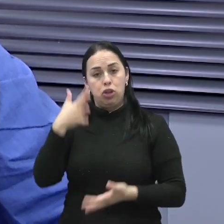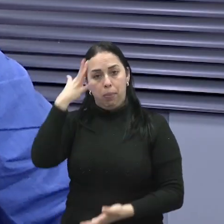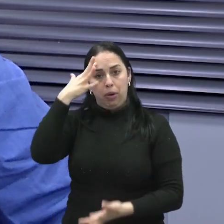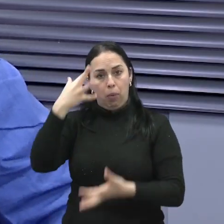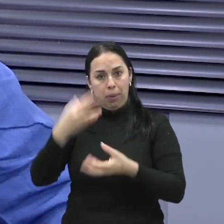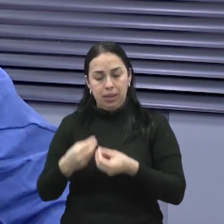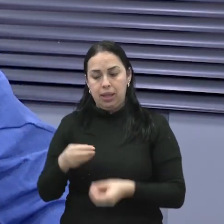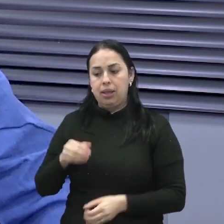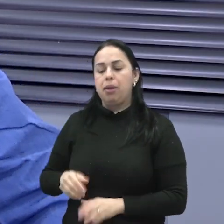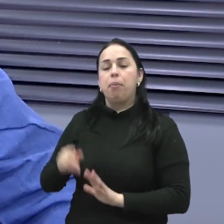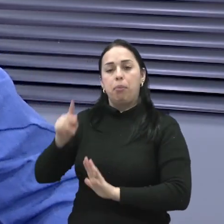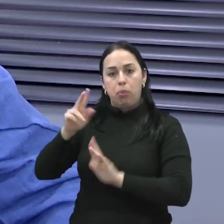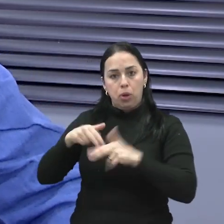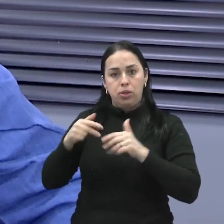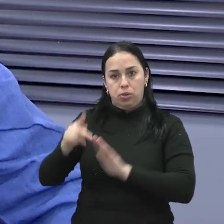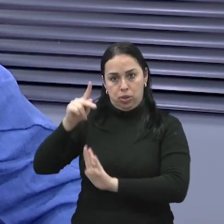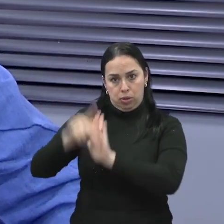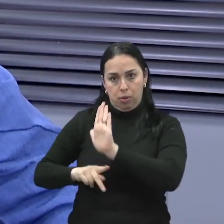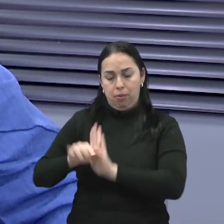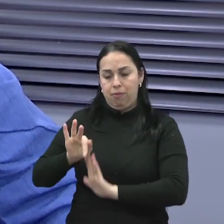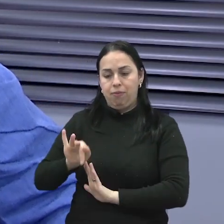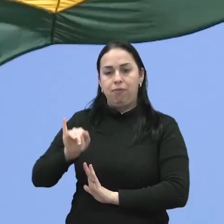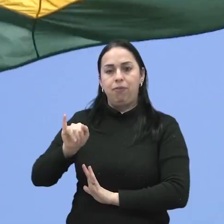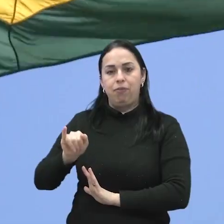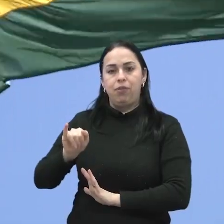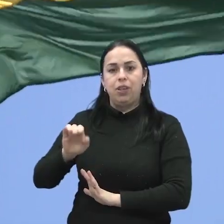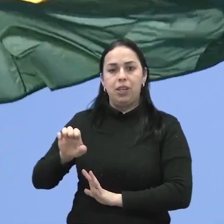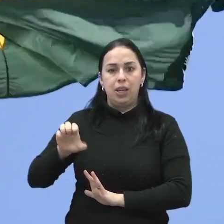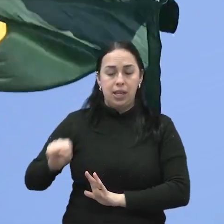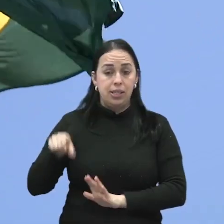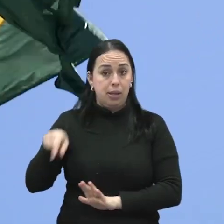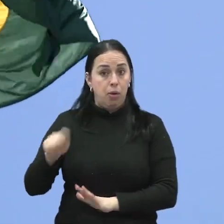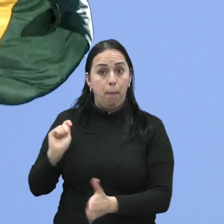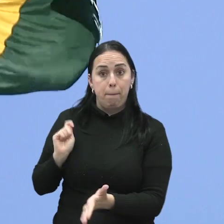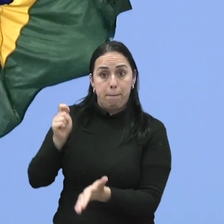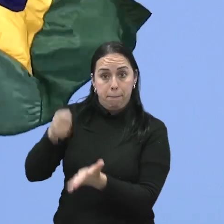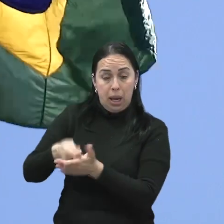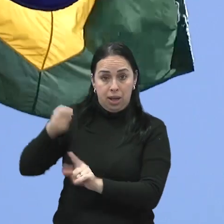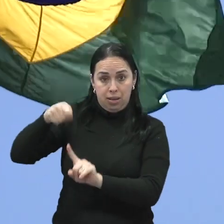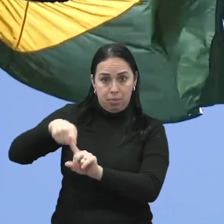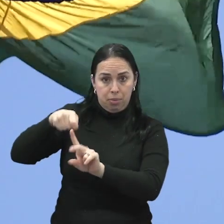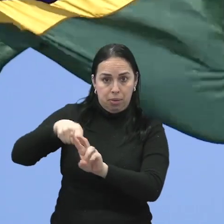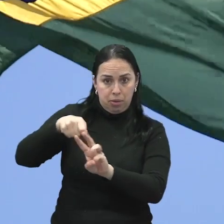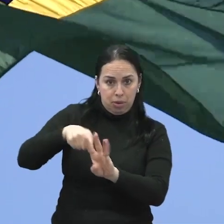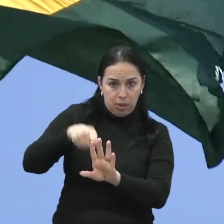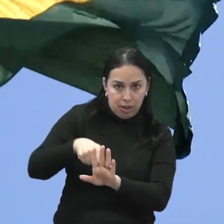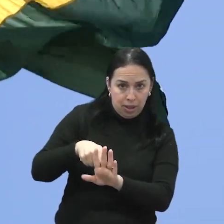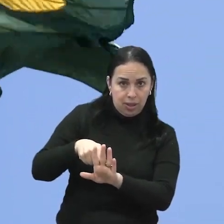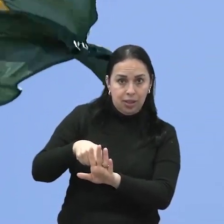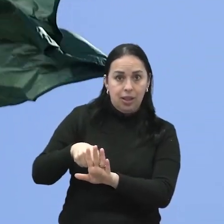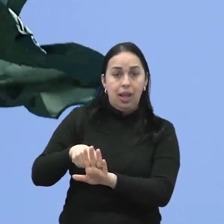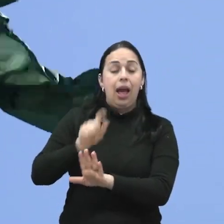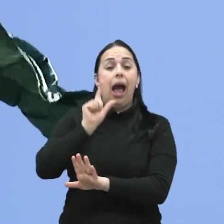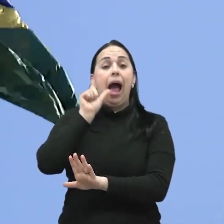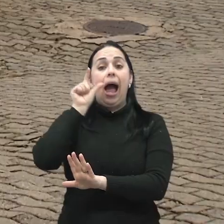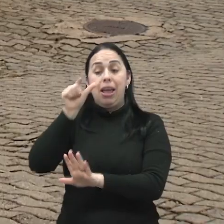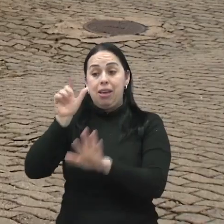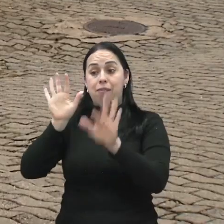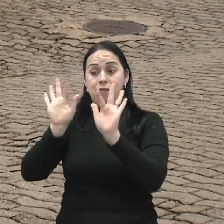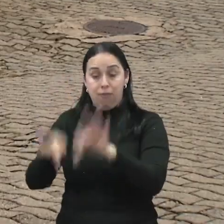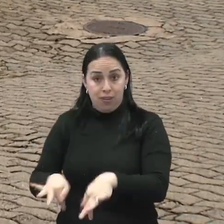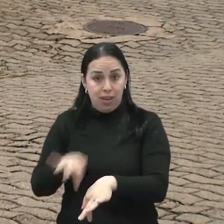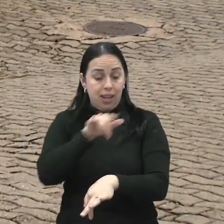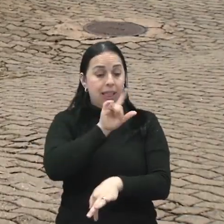para a gente entender o cenário. Então a gente está falando desse público. O governo paga as mensalidades do estudante durante o curso